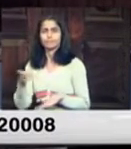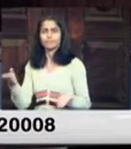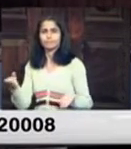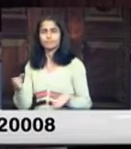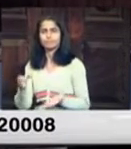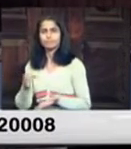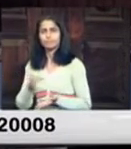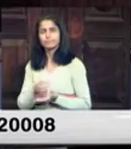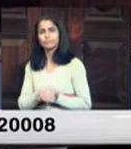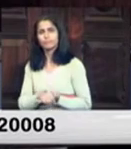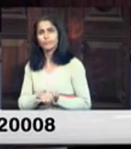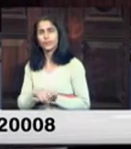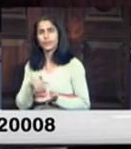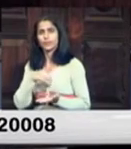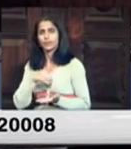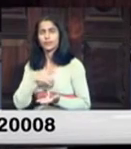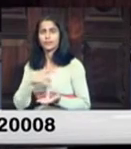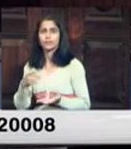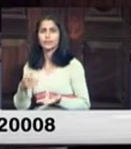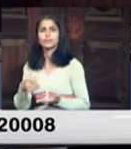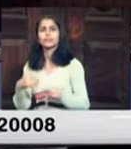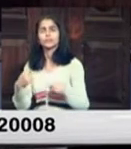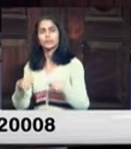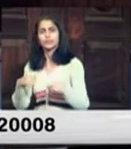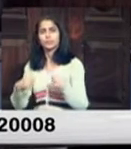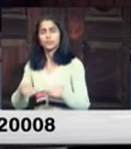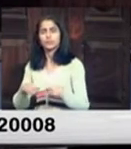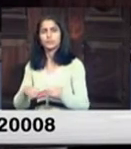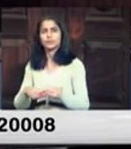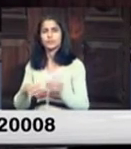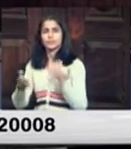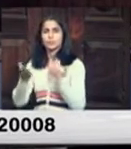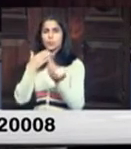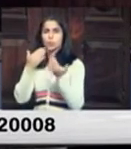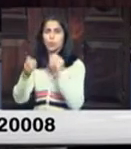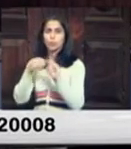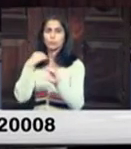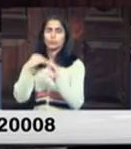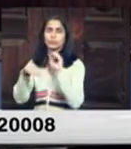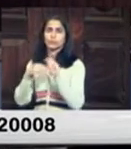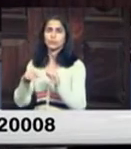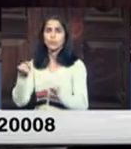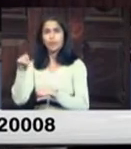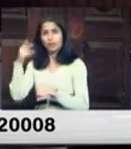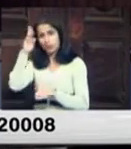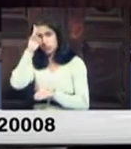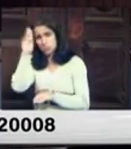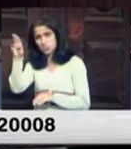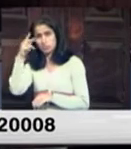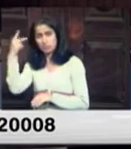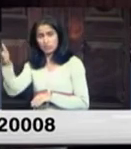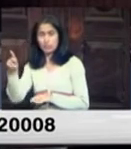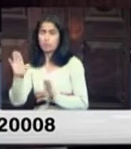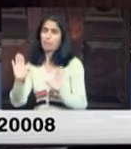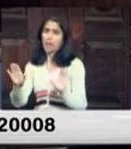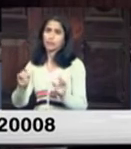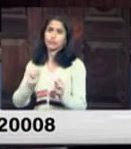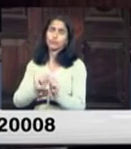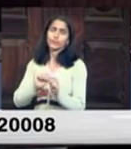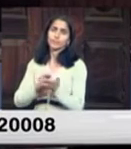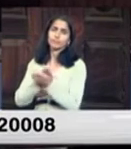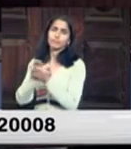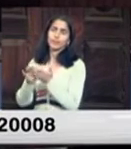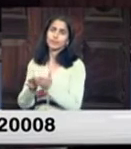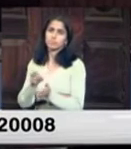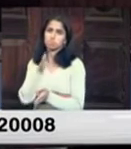coordenações metropolitanas, teriam que fazer esse papel de conversar. Se teriam que fazer, não o fizeram. As escolas